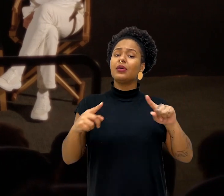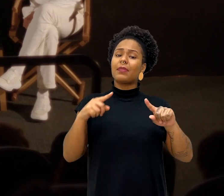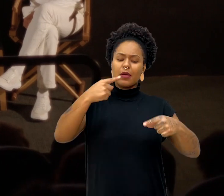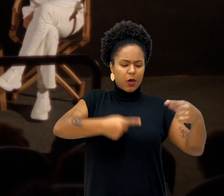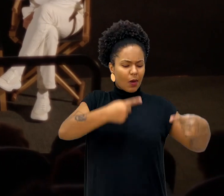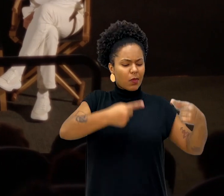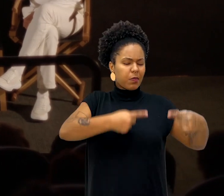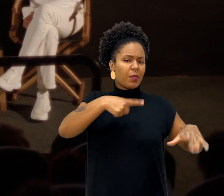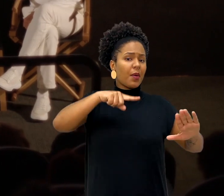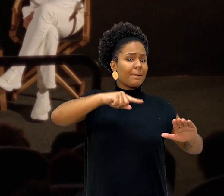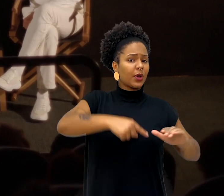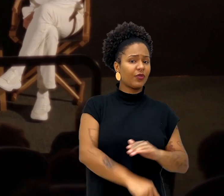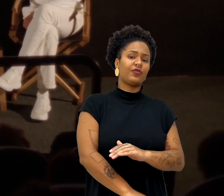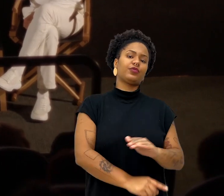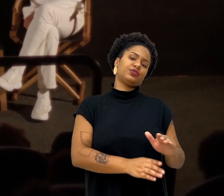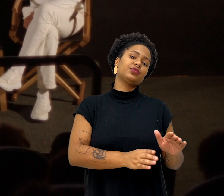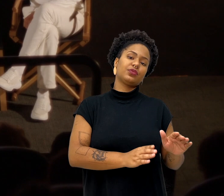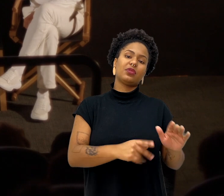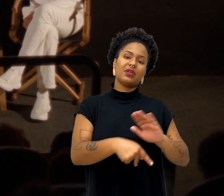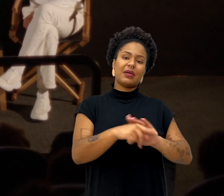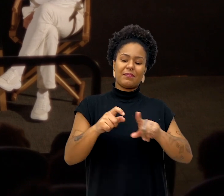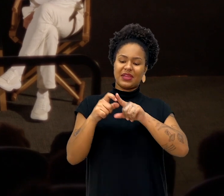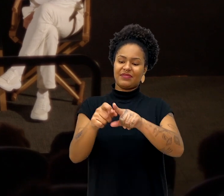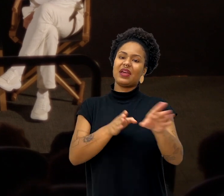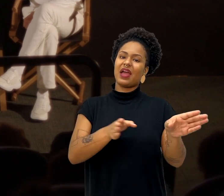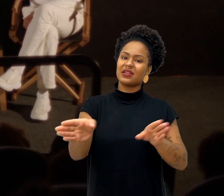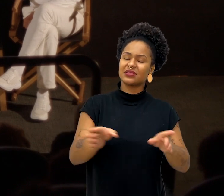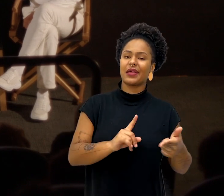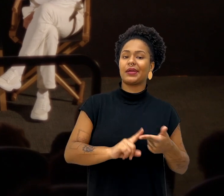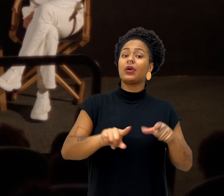mais profundo dos acessos periféricos, mas também